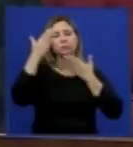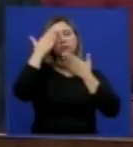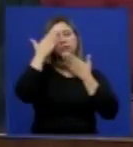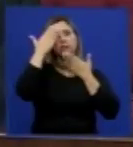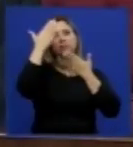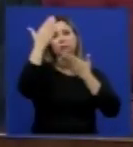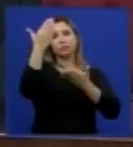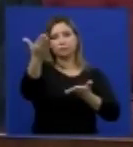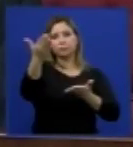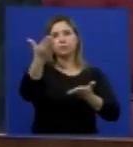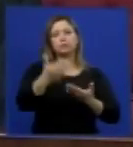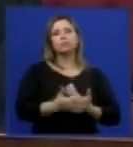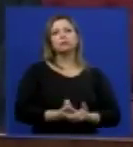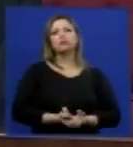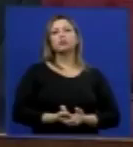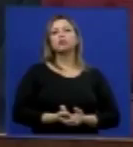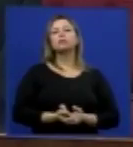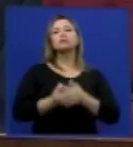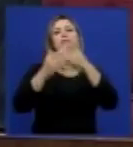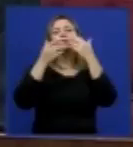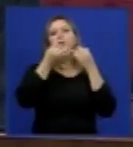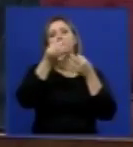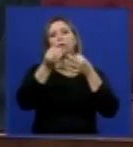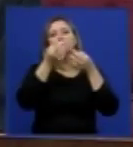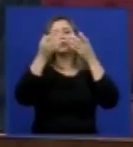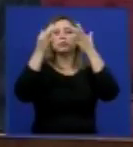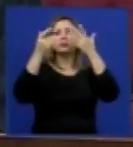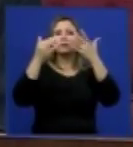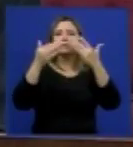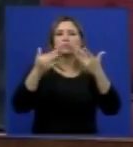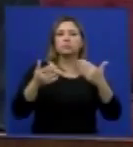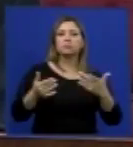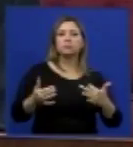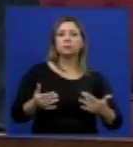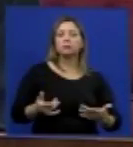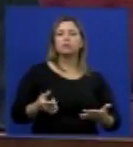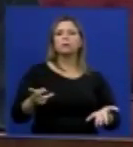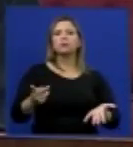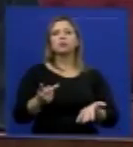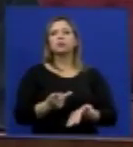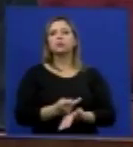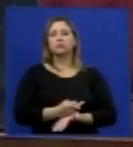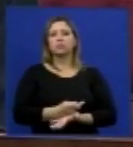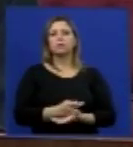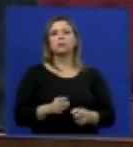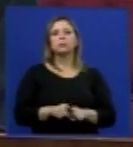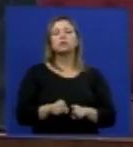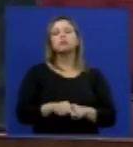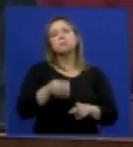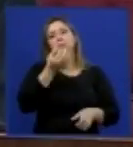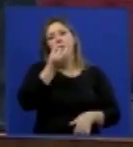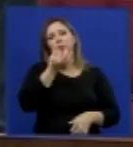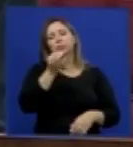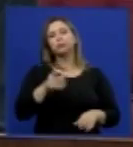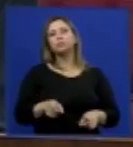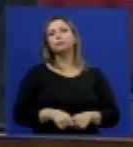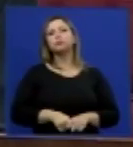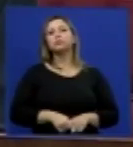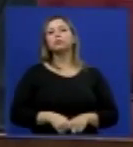agradeço a possibilidade de ter explanado aqui o objeto da ação e as suas razões,